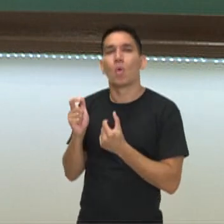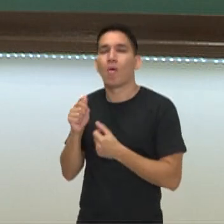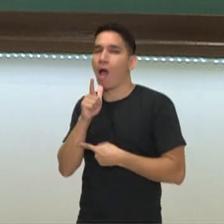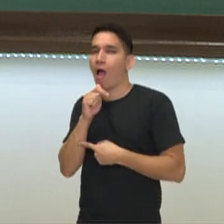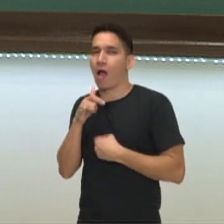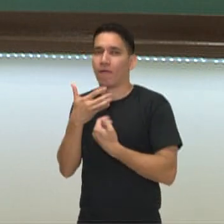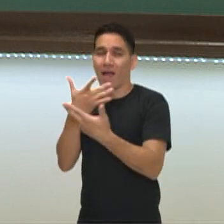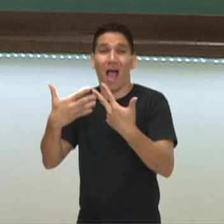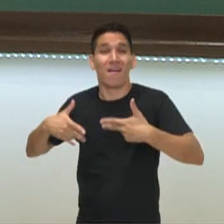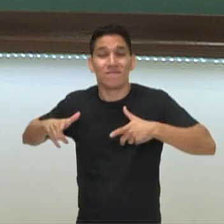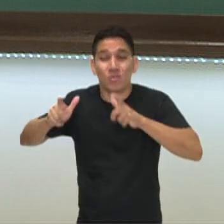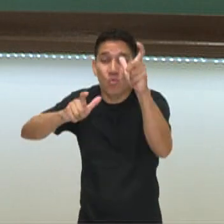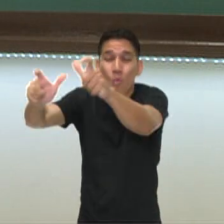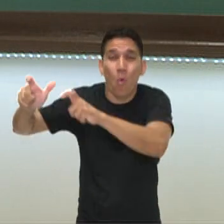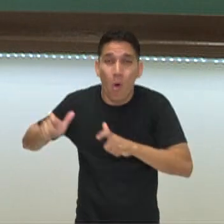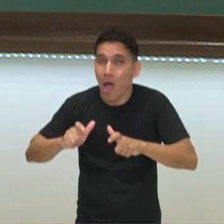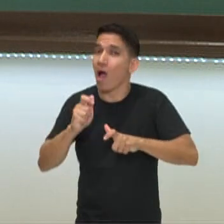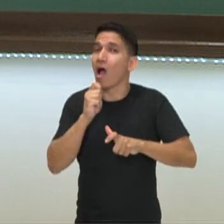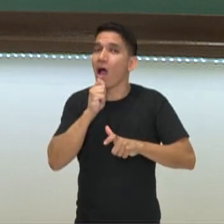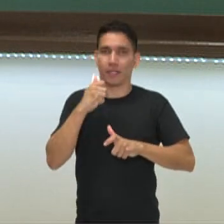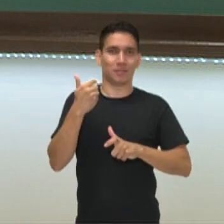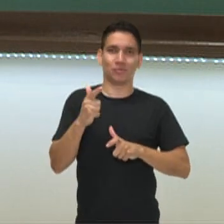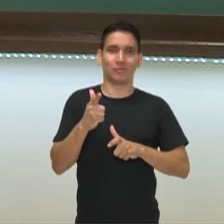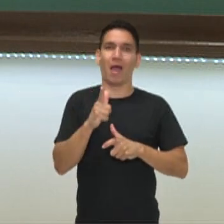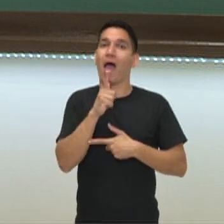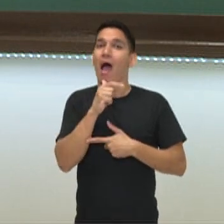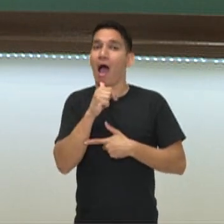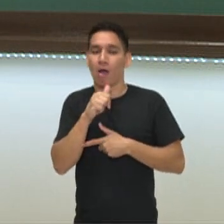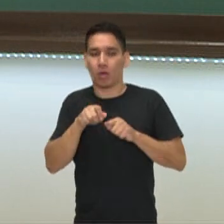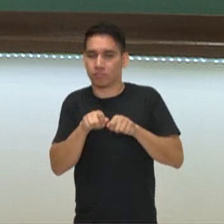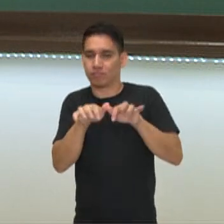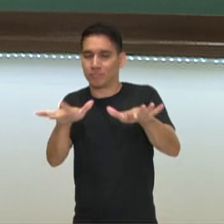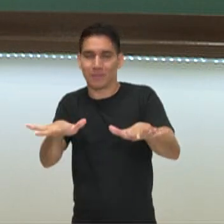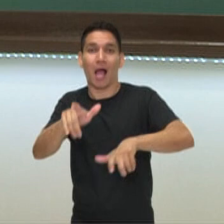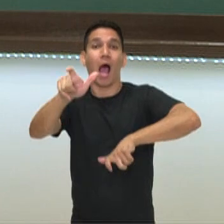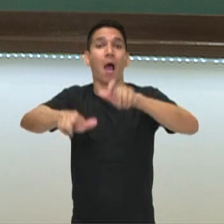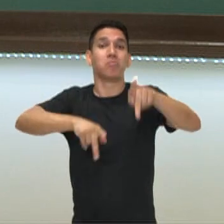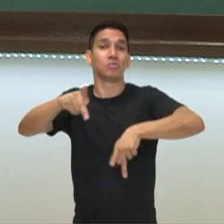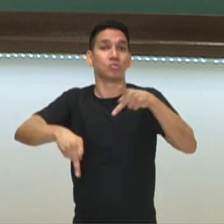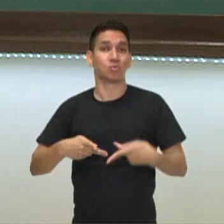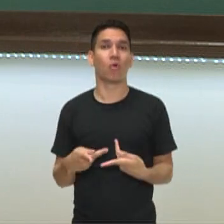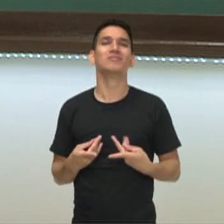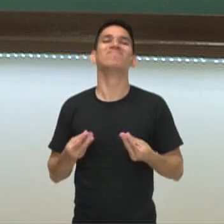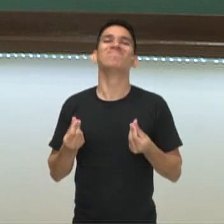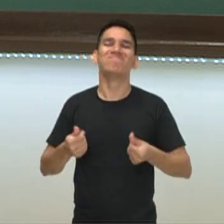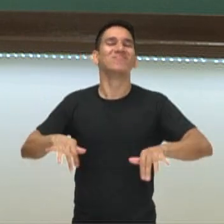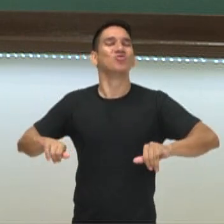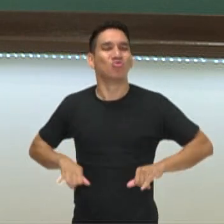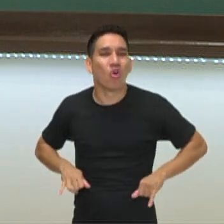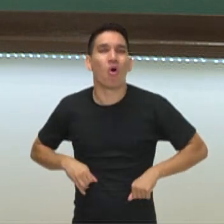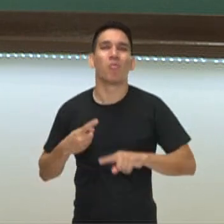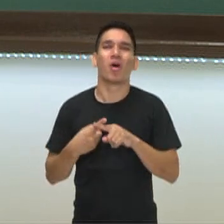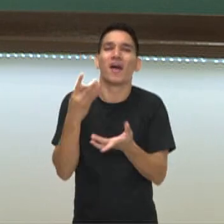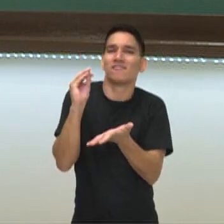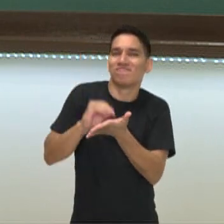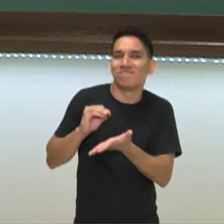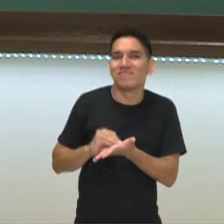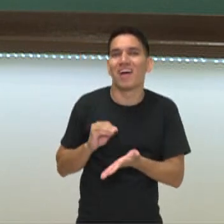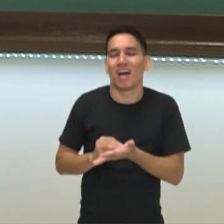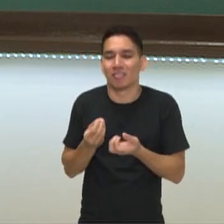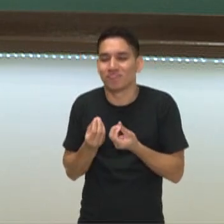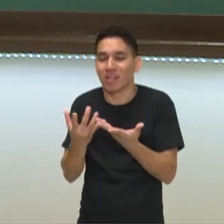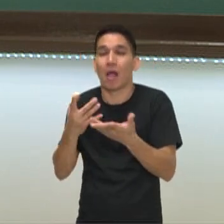Muitos lugares não têm acesso à água, a população sofre com a escassez, então fica um clima